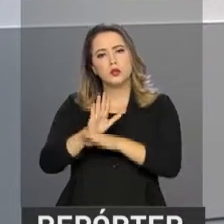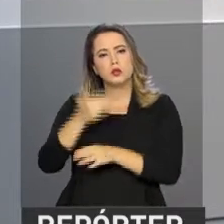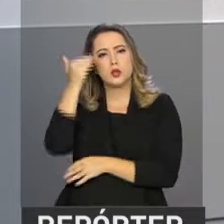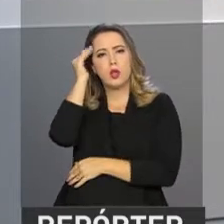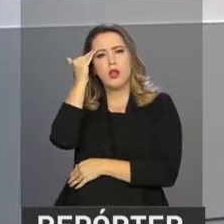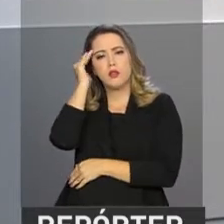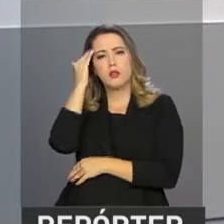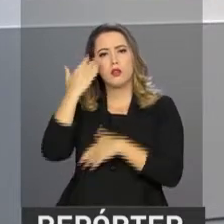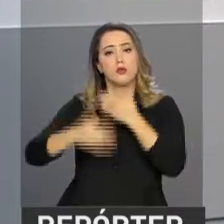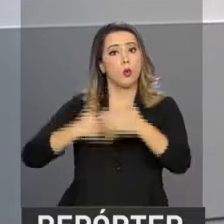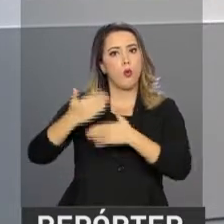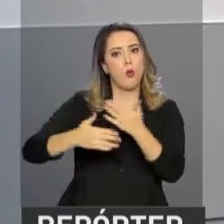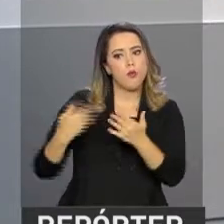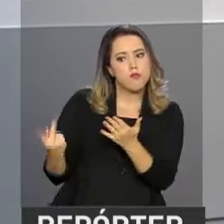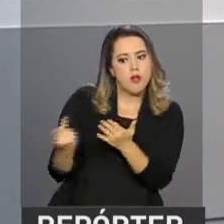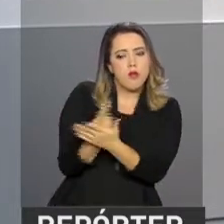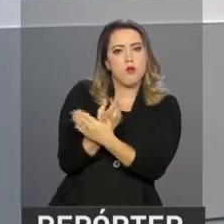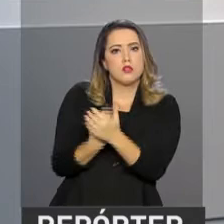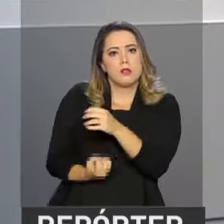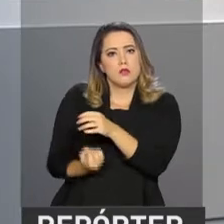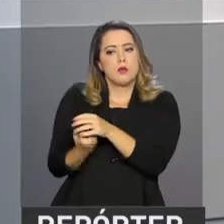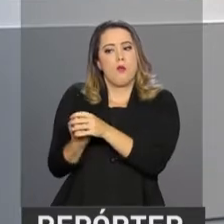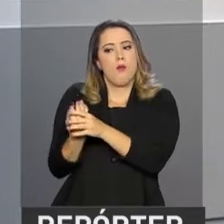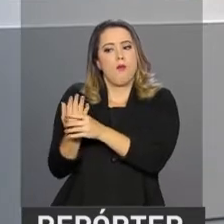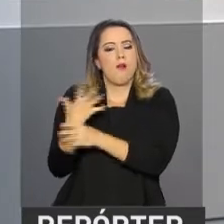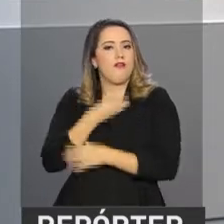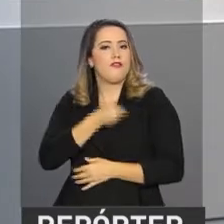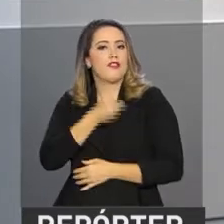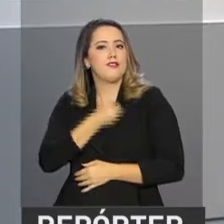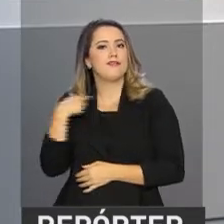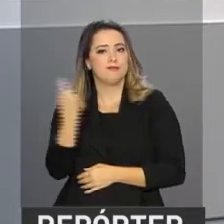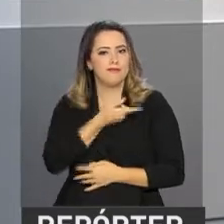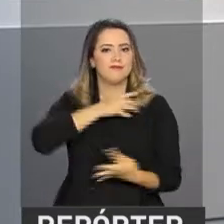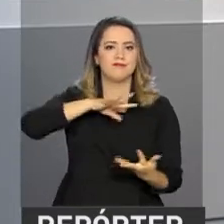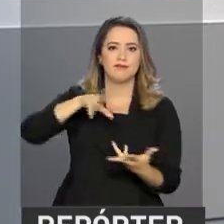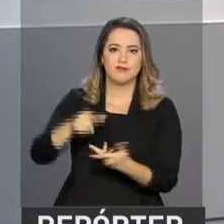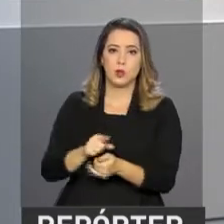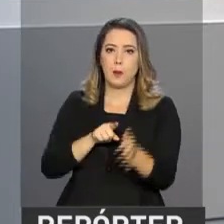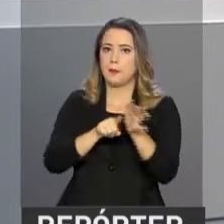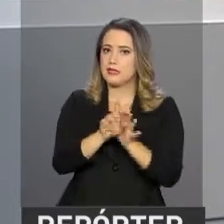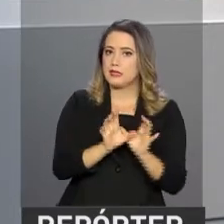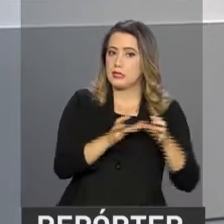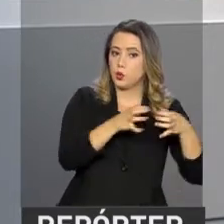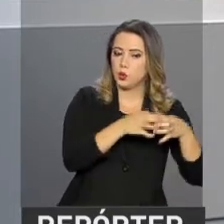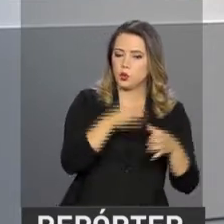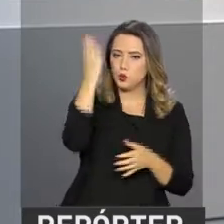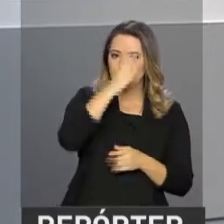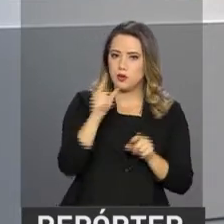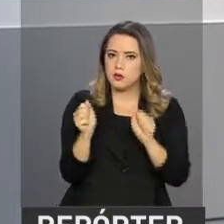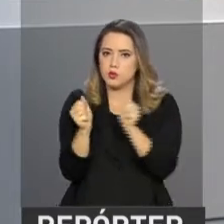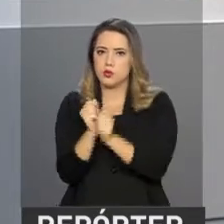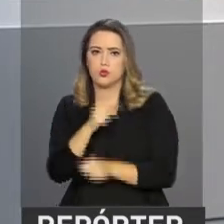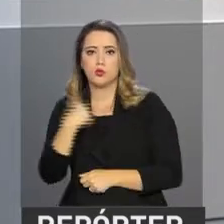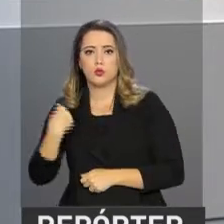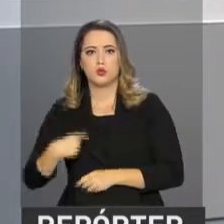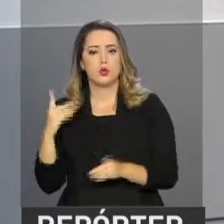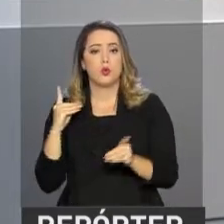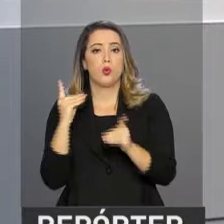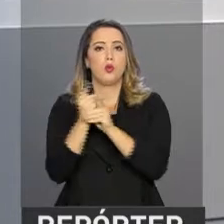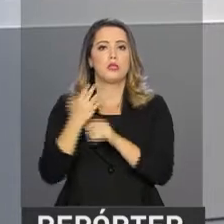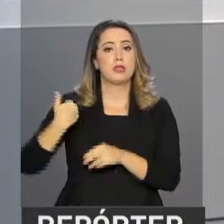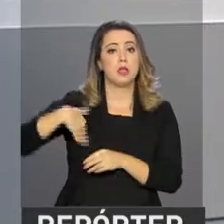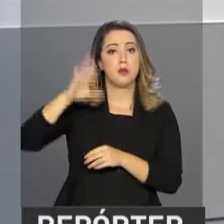mais sobre o processo de evolução da vida no nosso planeta pesquisadores brasileiros e chineses encontraram mais de